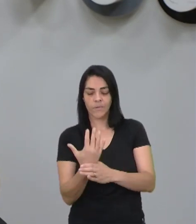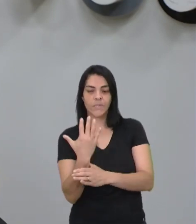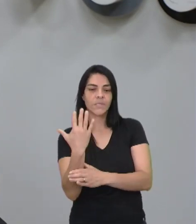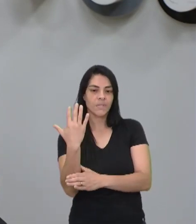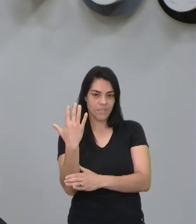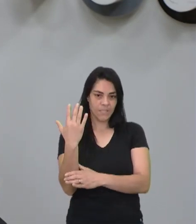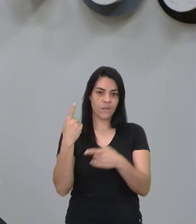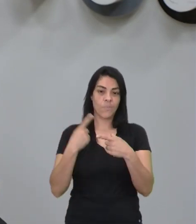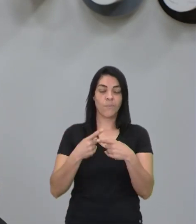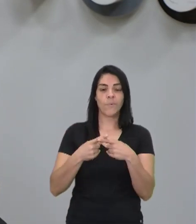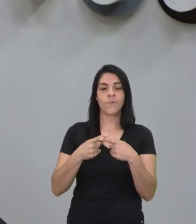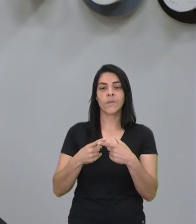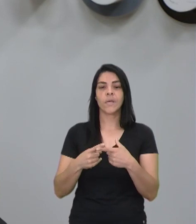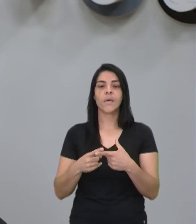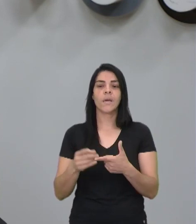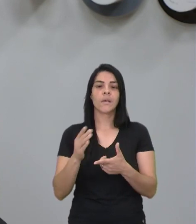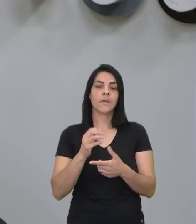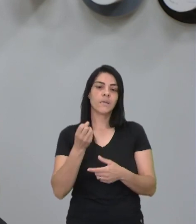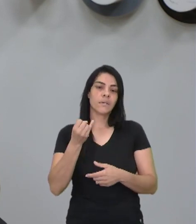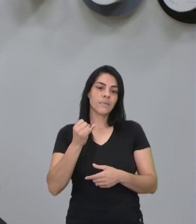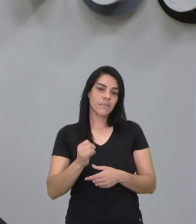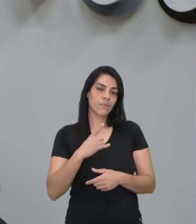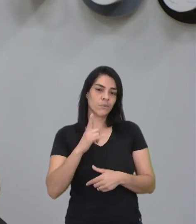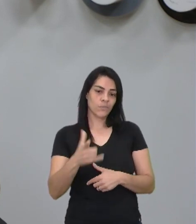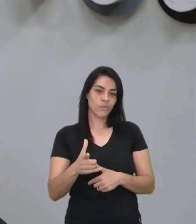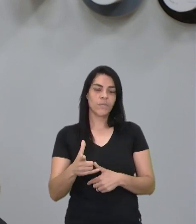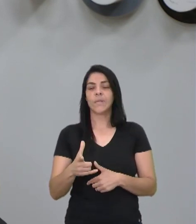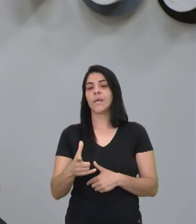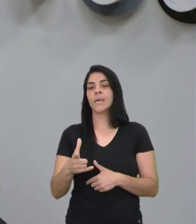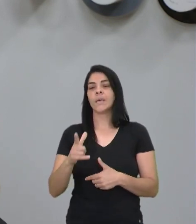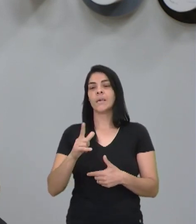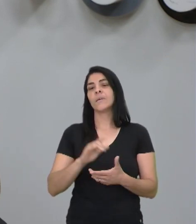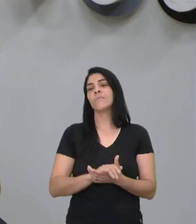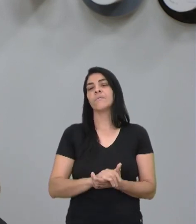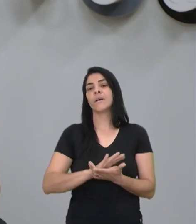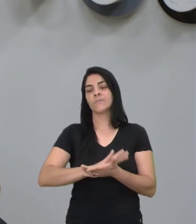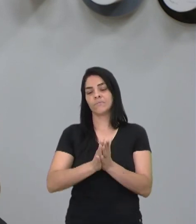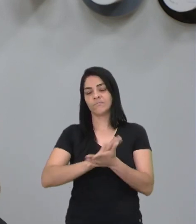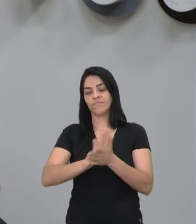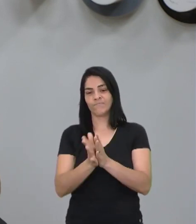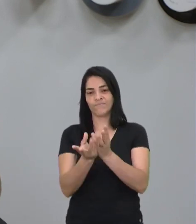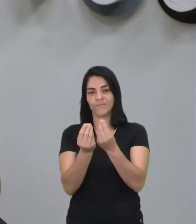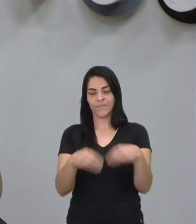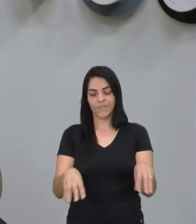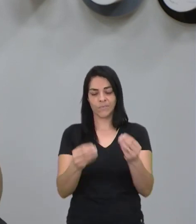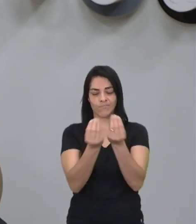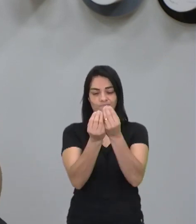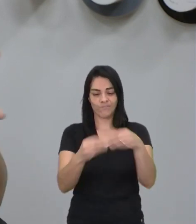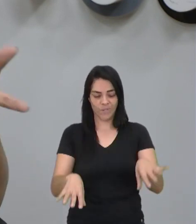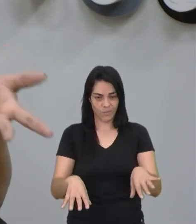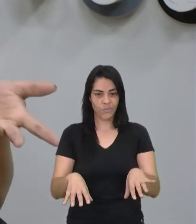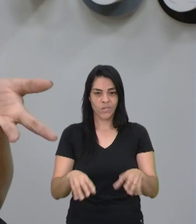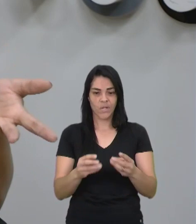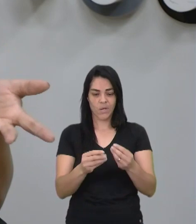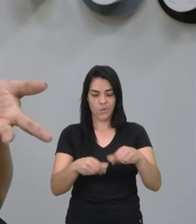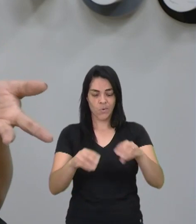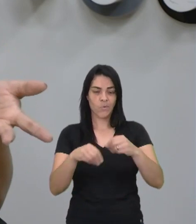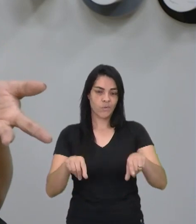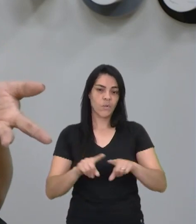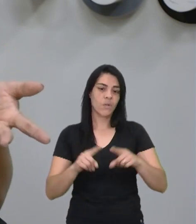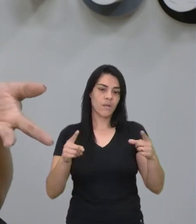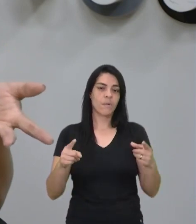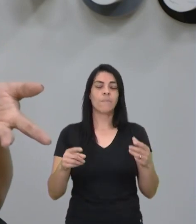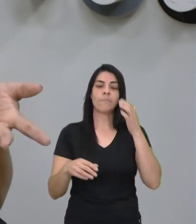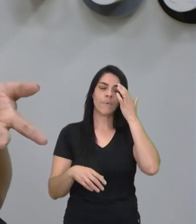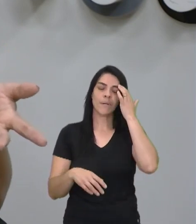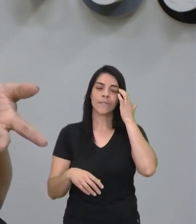senão começa a mas degradar o solo e prejudicar. Lembrando que só a questão da